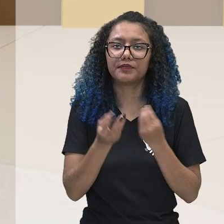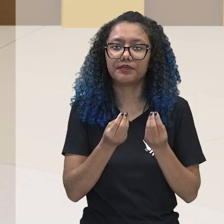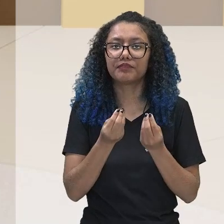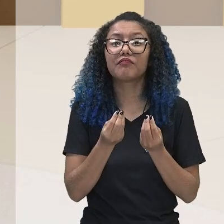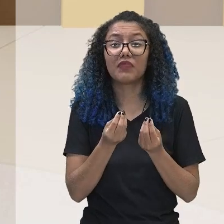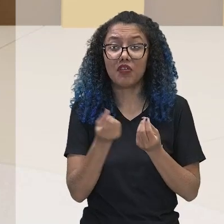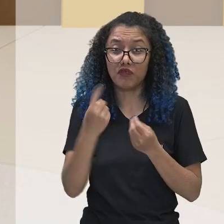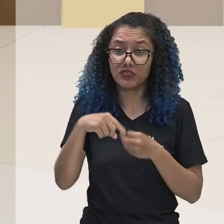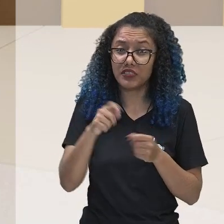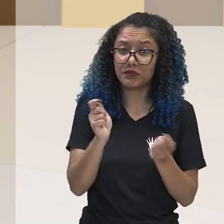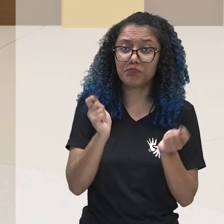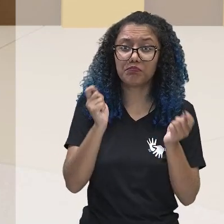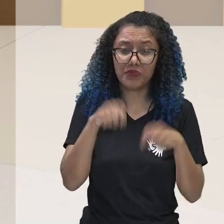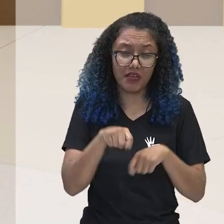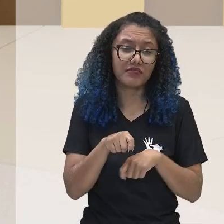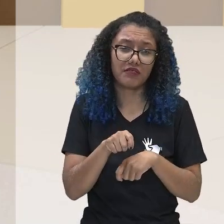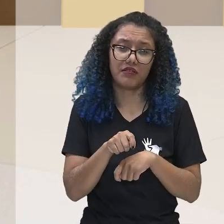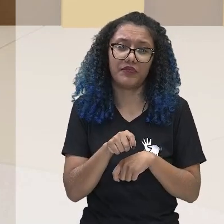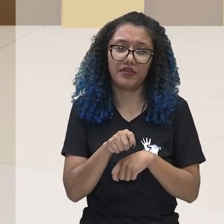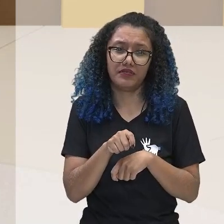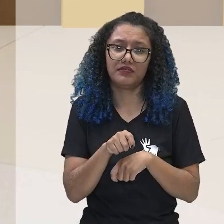consegue, você pode, é capaz,